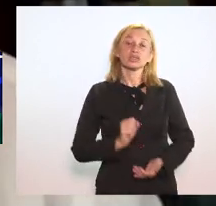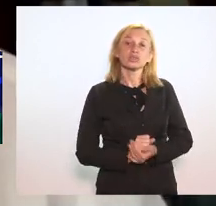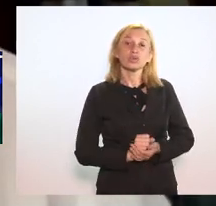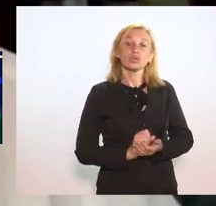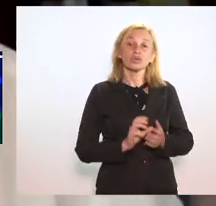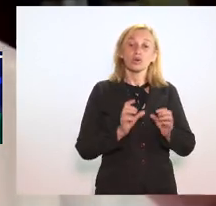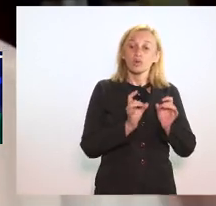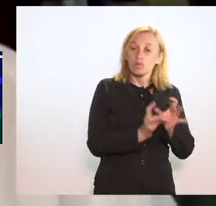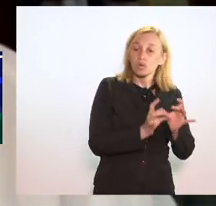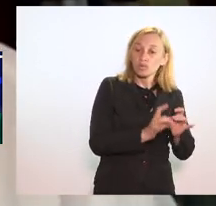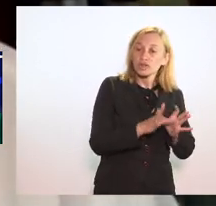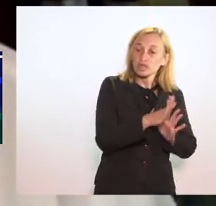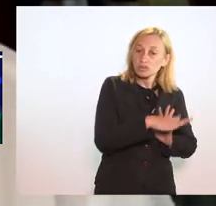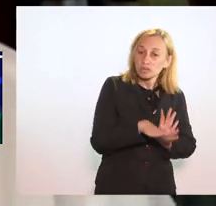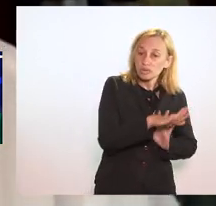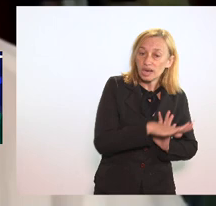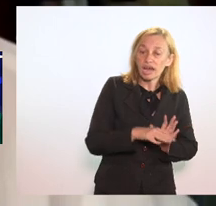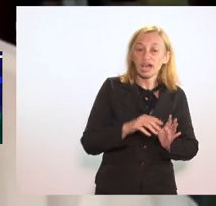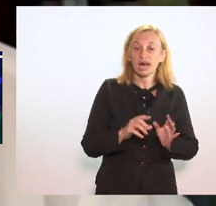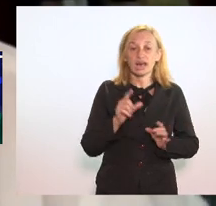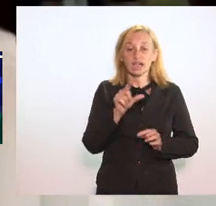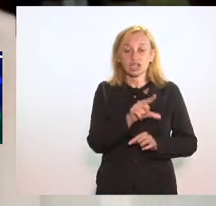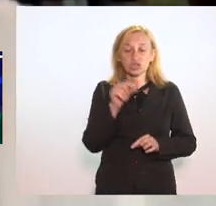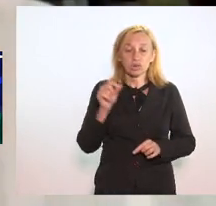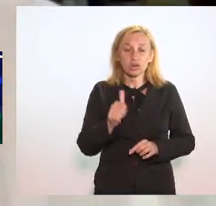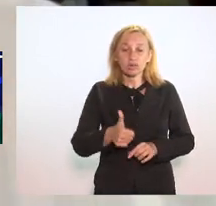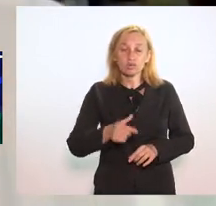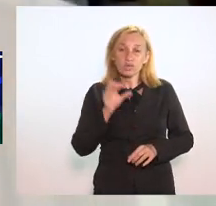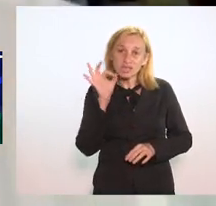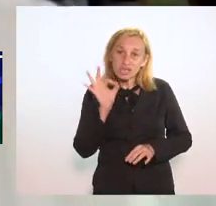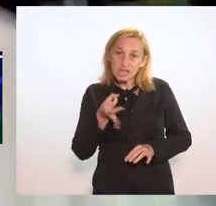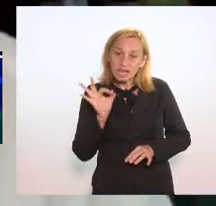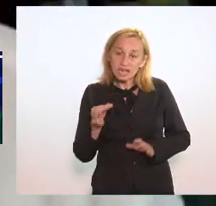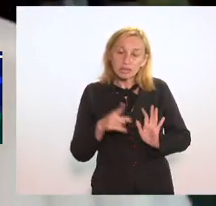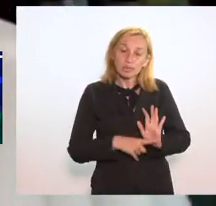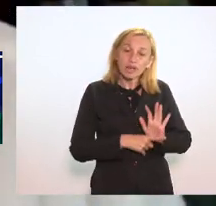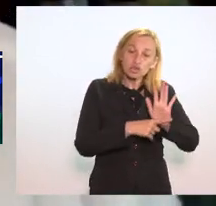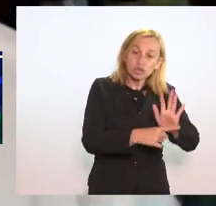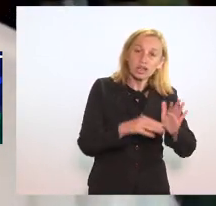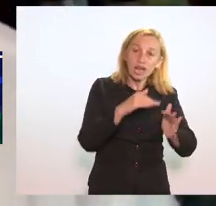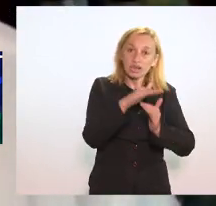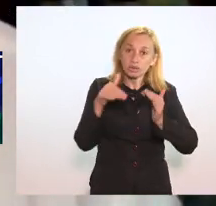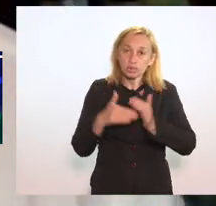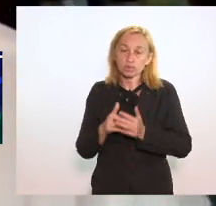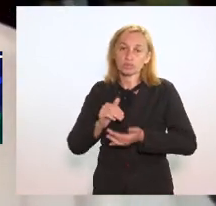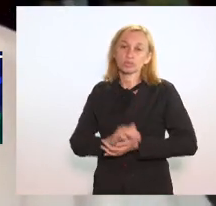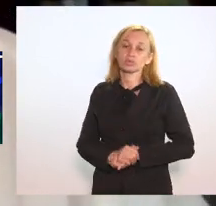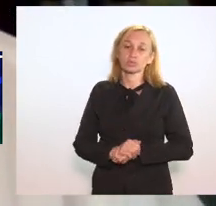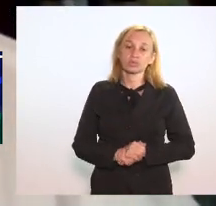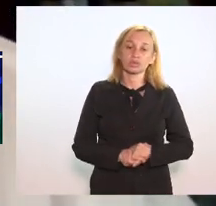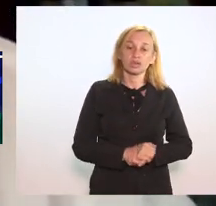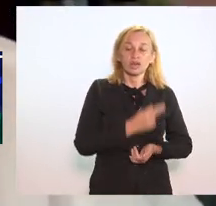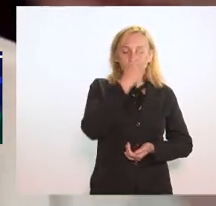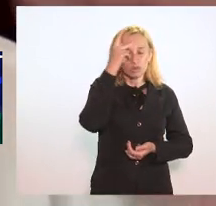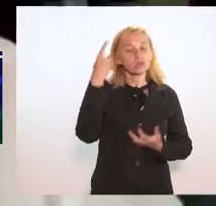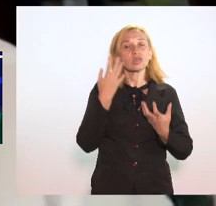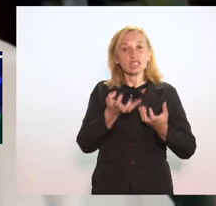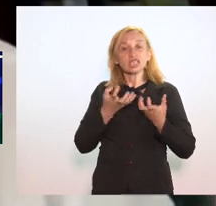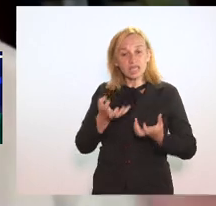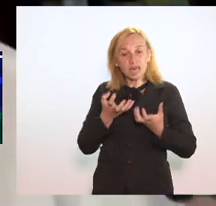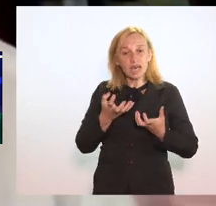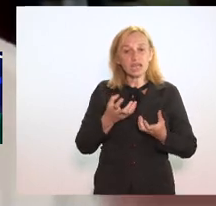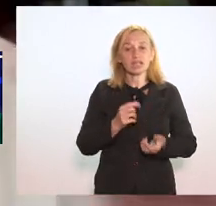decisões que sejam democráticas que não sejam colocadas de cima para baixo as pessoas querem